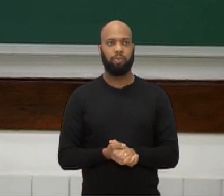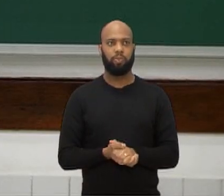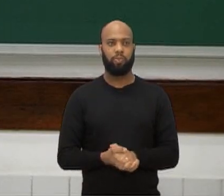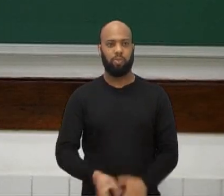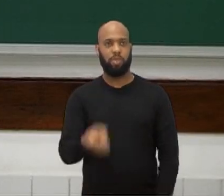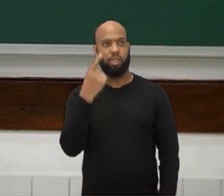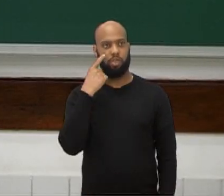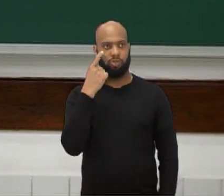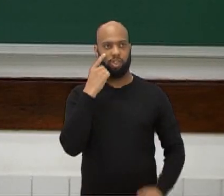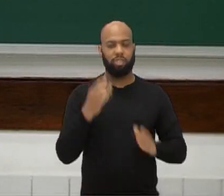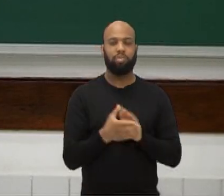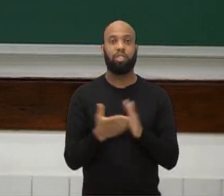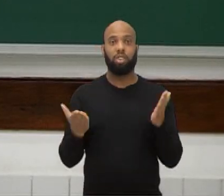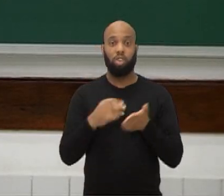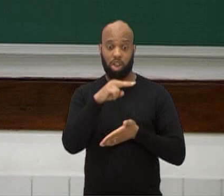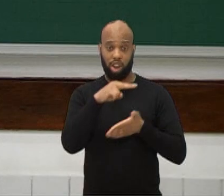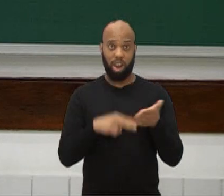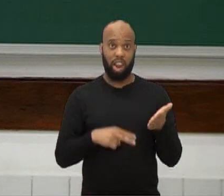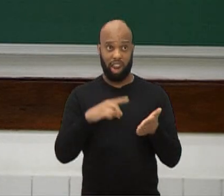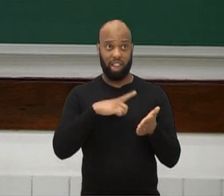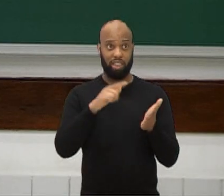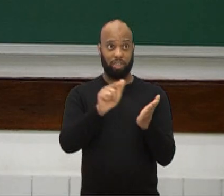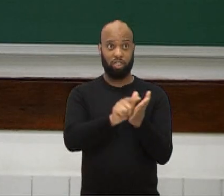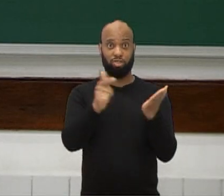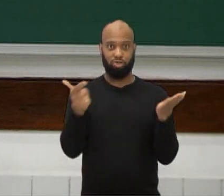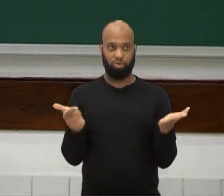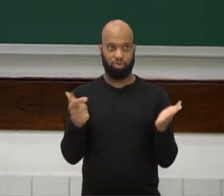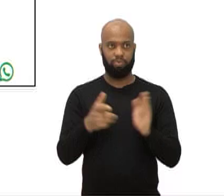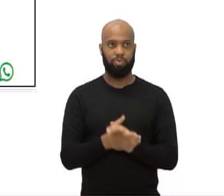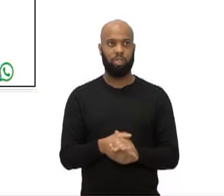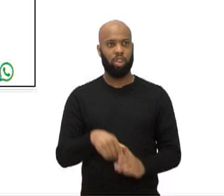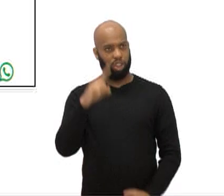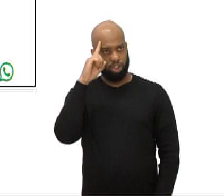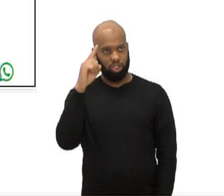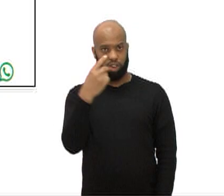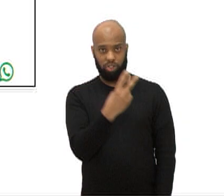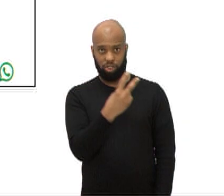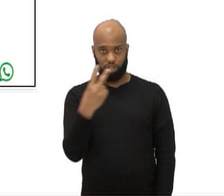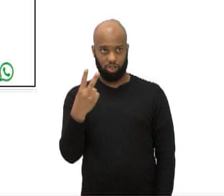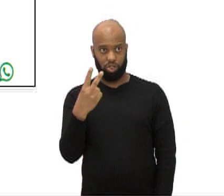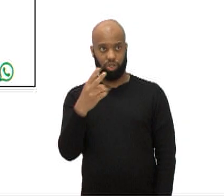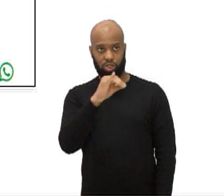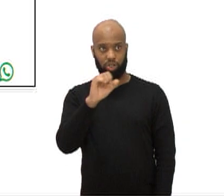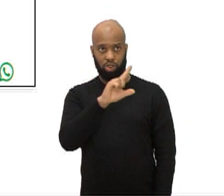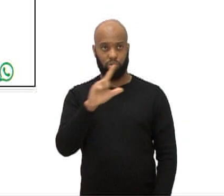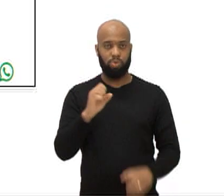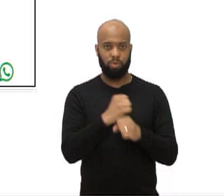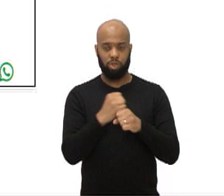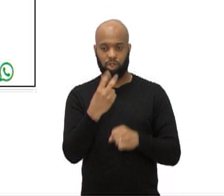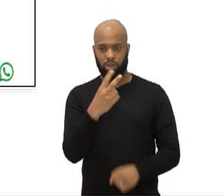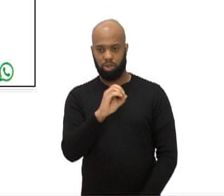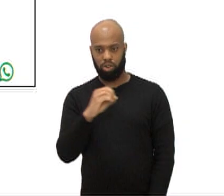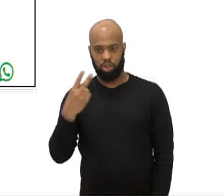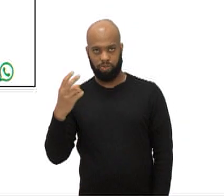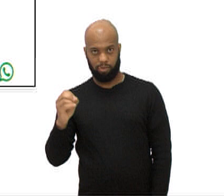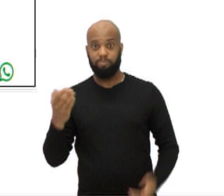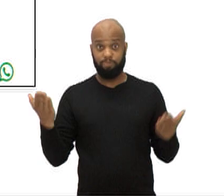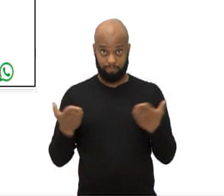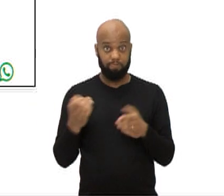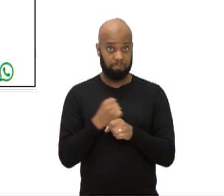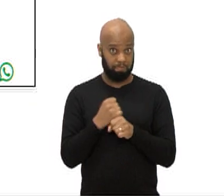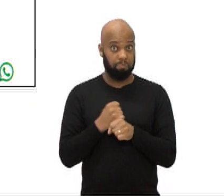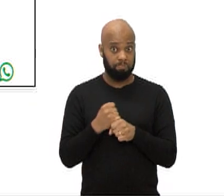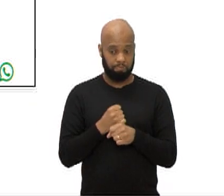Olha só, gente. Vamos ler essa matéria de 22 de julho de 2020, ou seja,